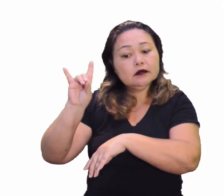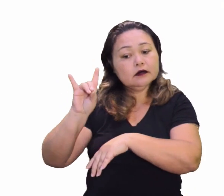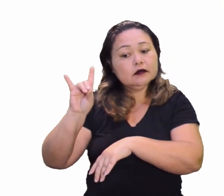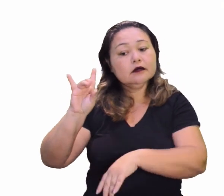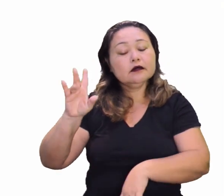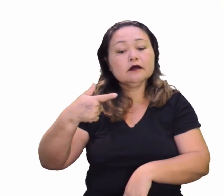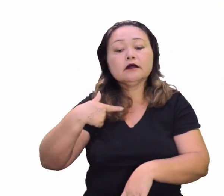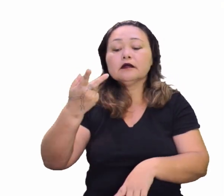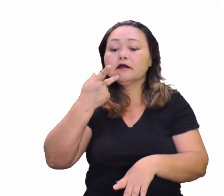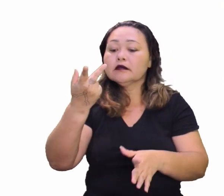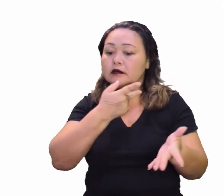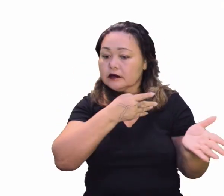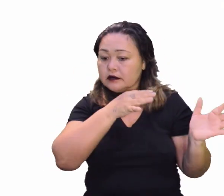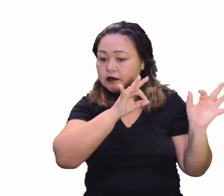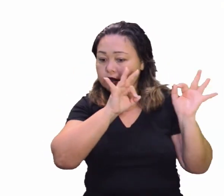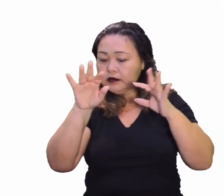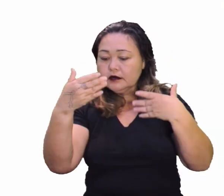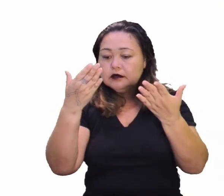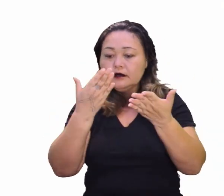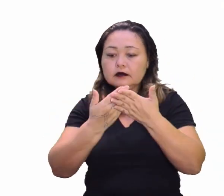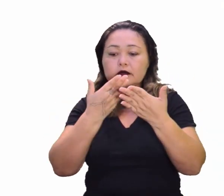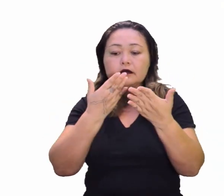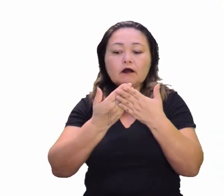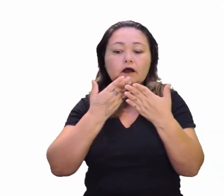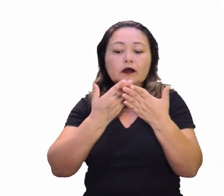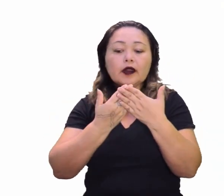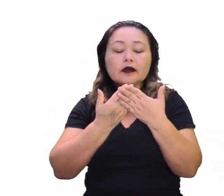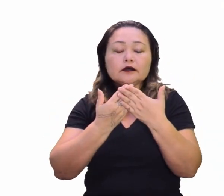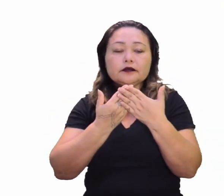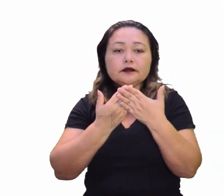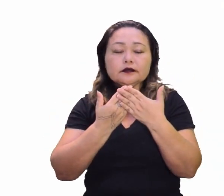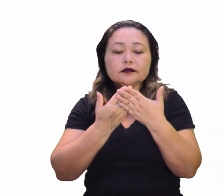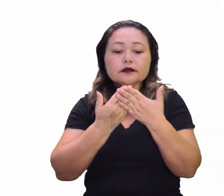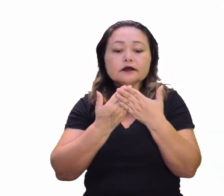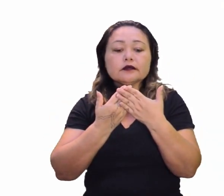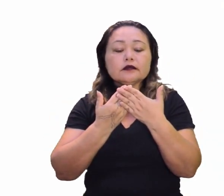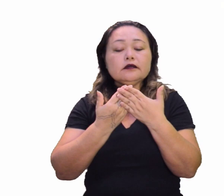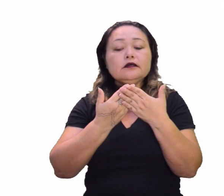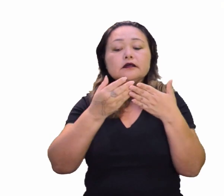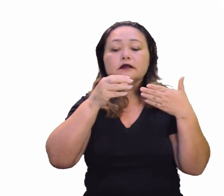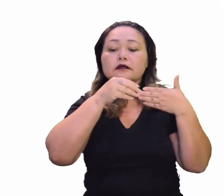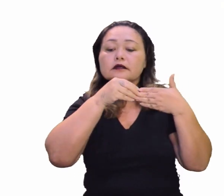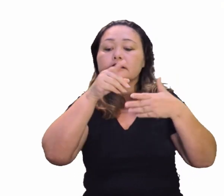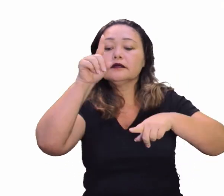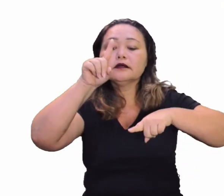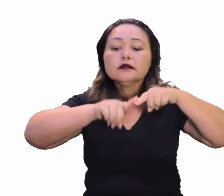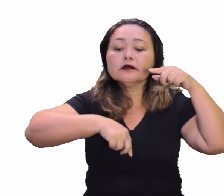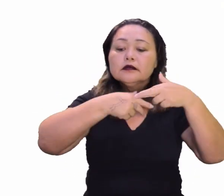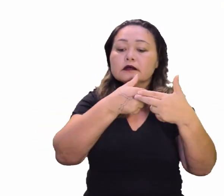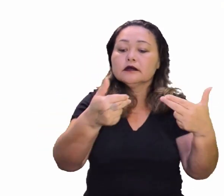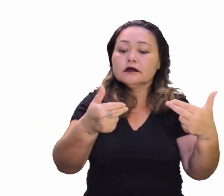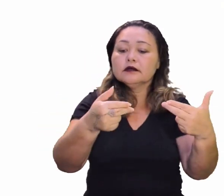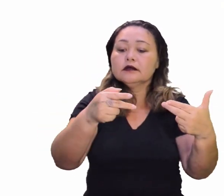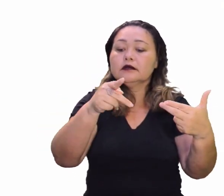Com certeza, falamos durante a aula, né, sobre tudo. Era para escoar a